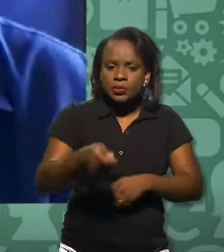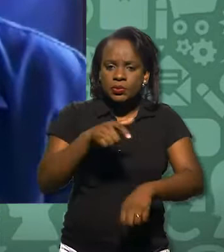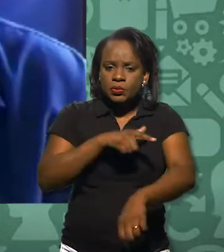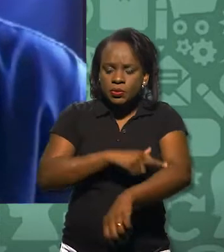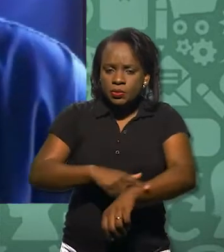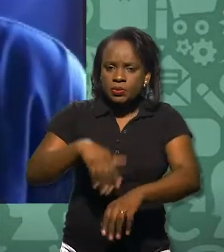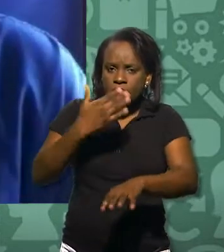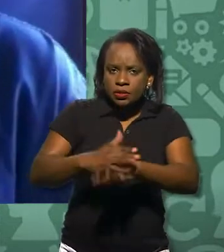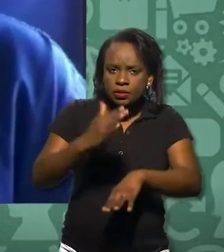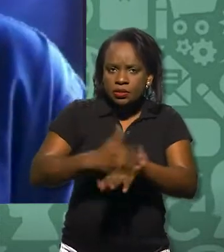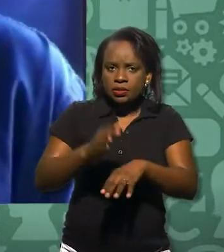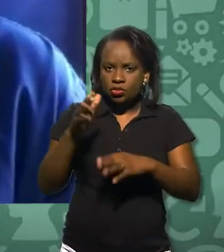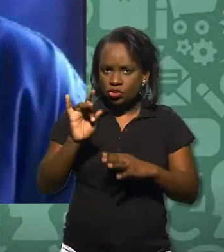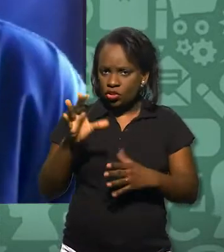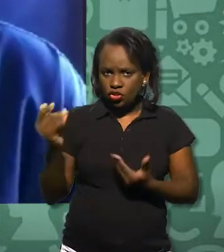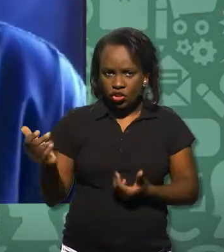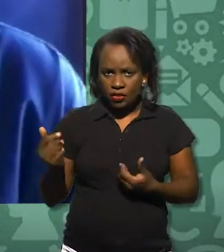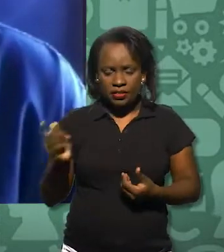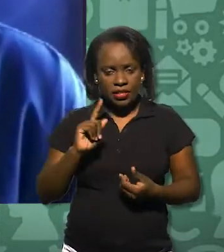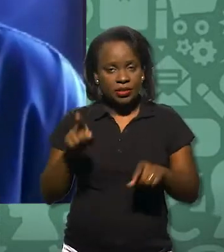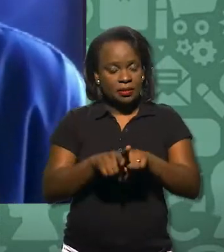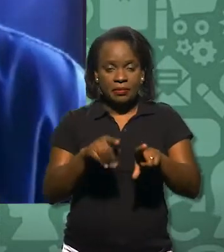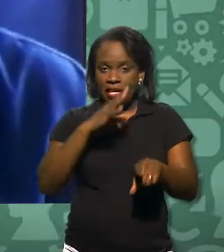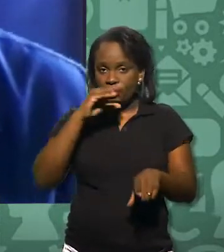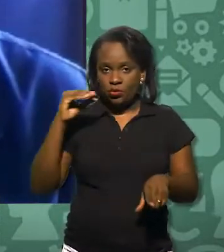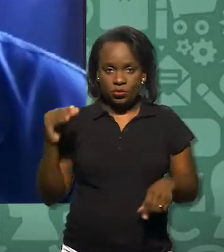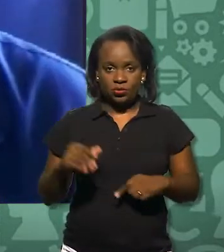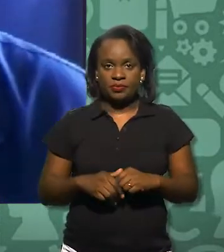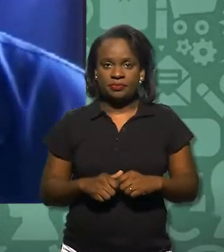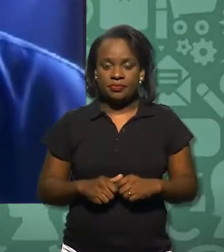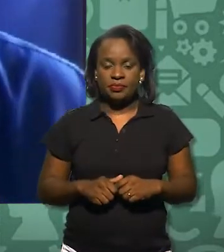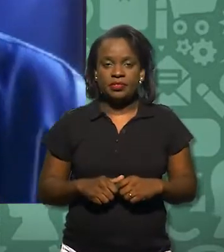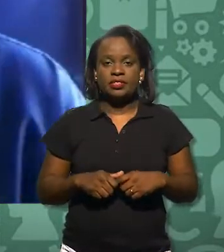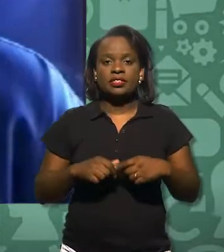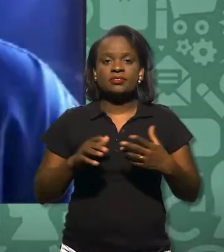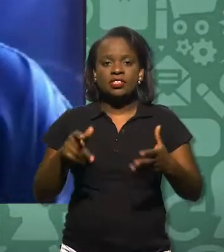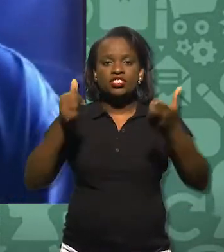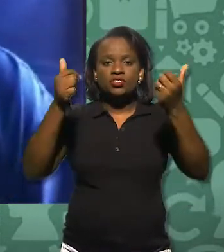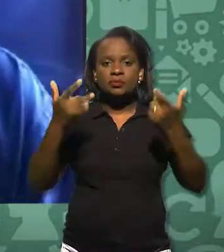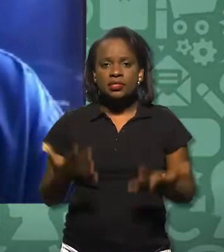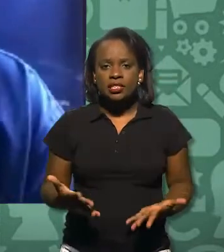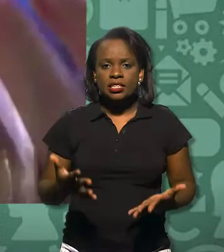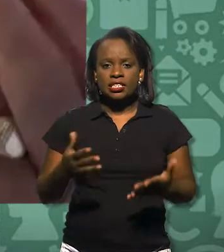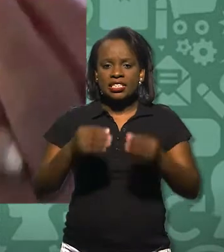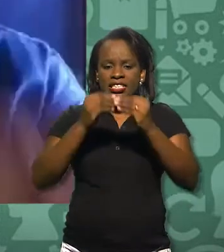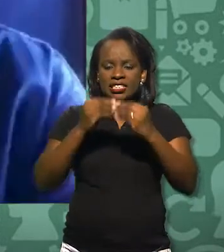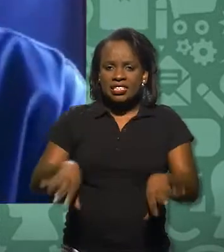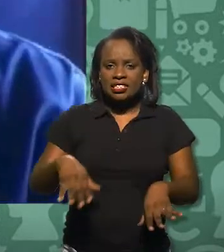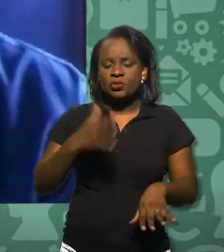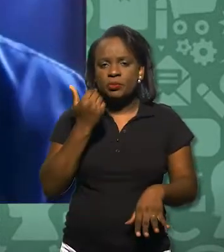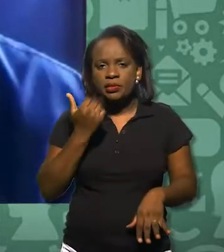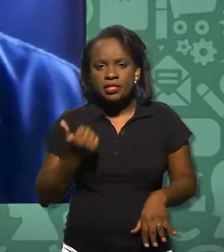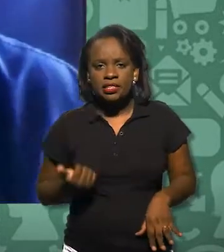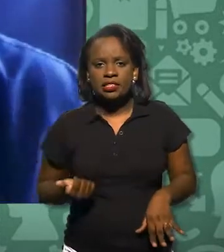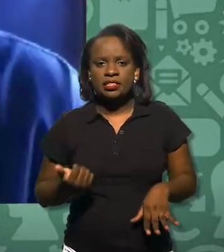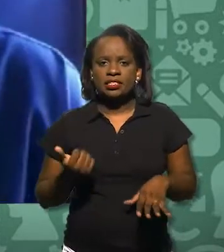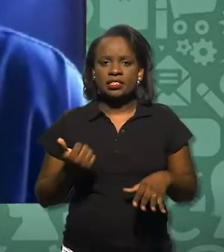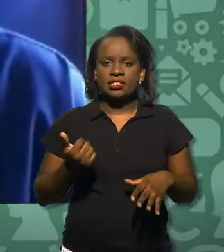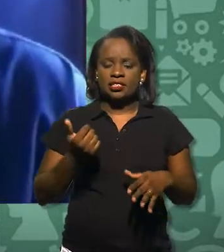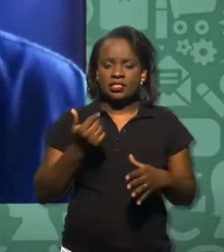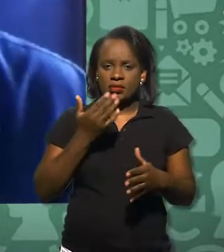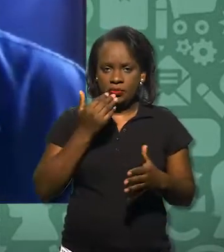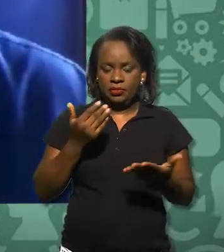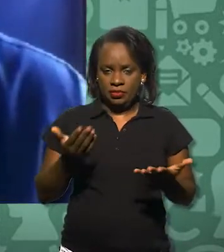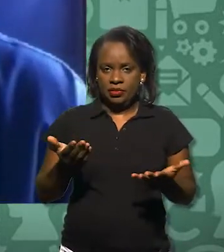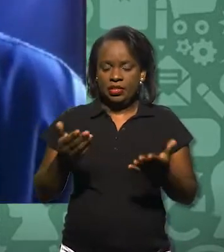disciplinou não só jovens, adultos também. Quando você fala em desperdício de comida,